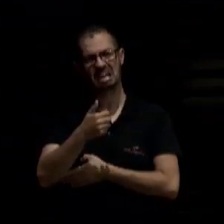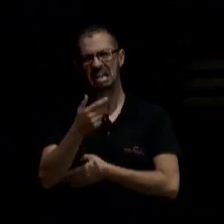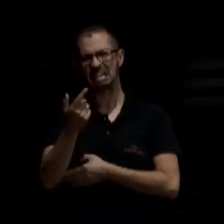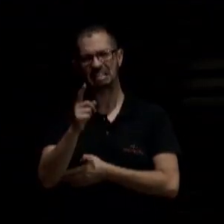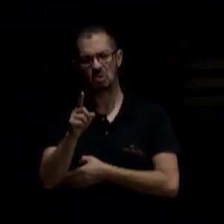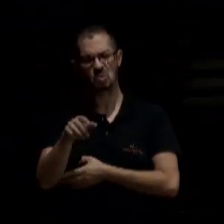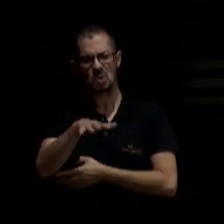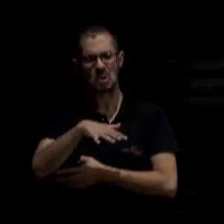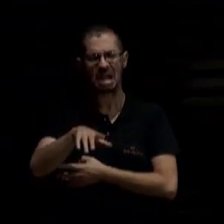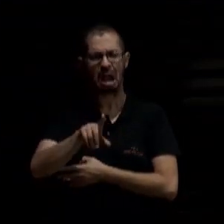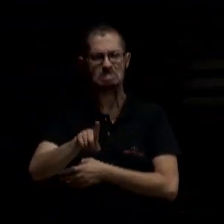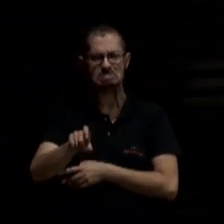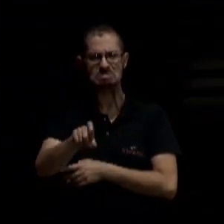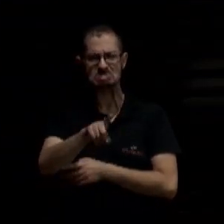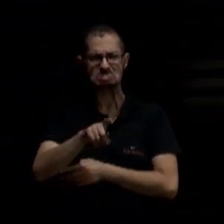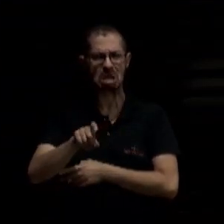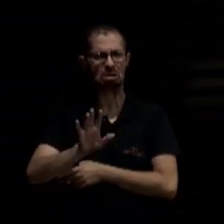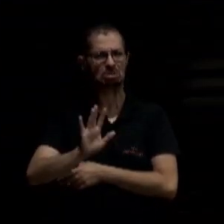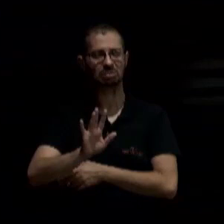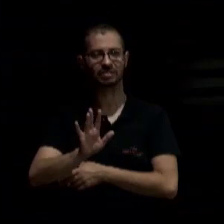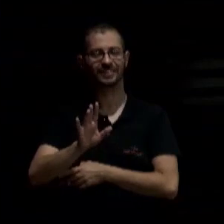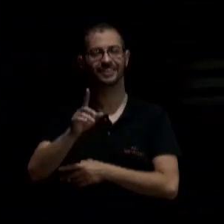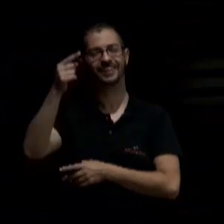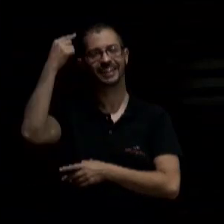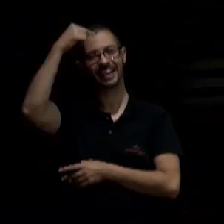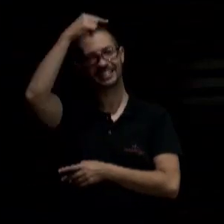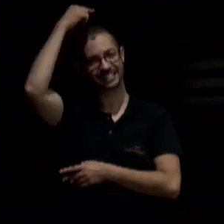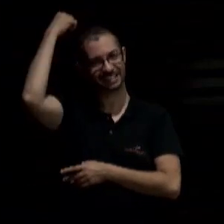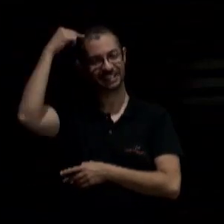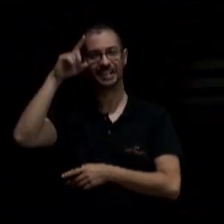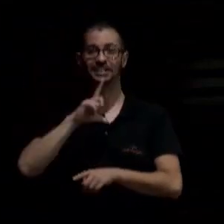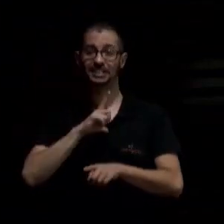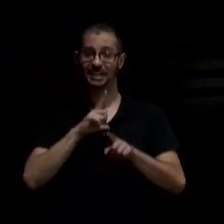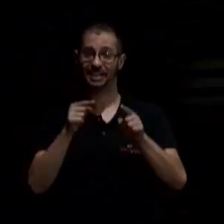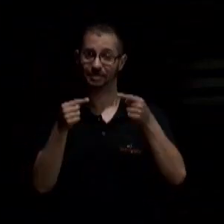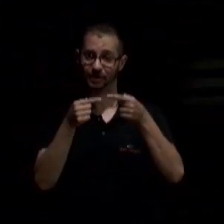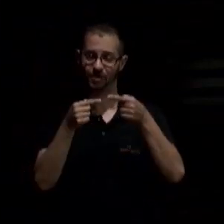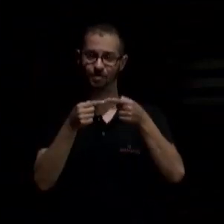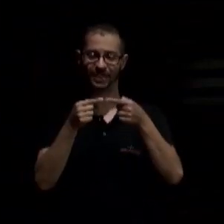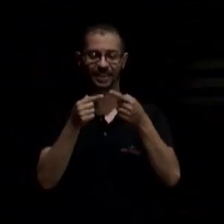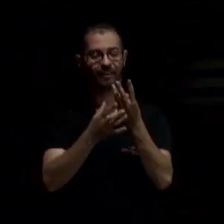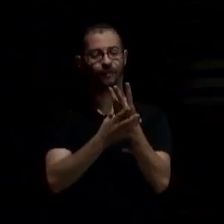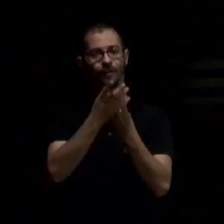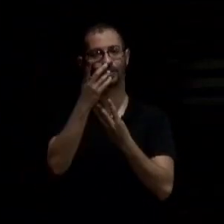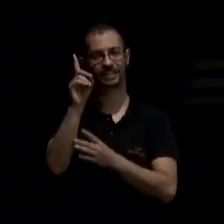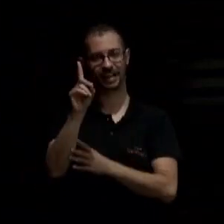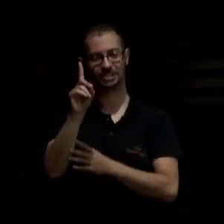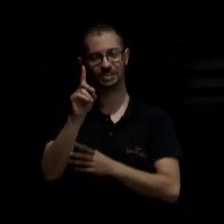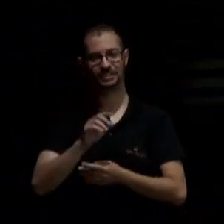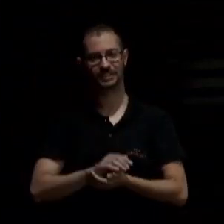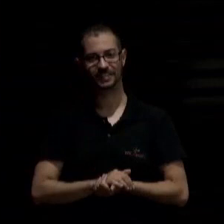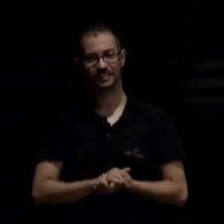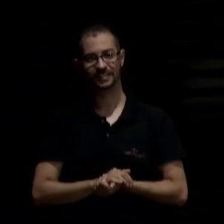de pragas. E a santidade tem a ver isso, e tem a ver com a unidade.